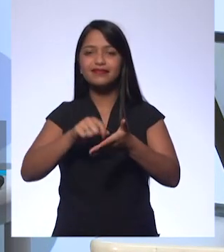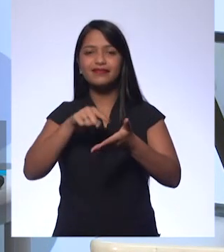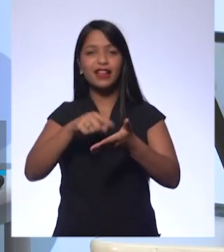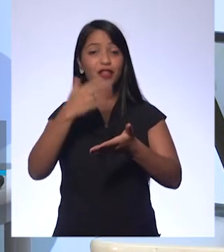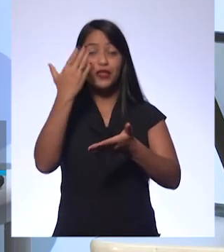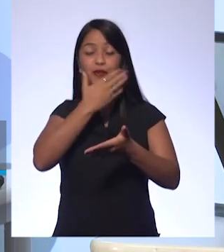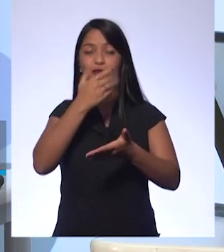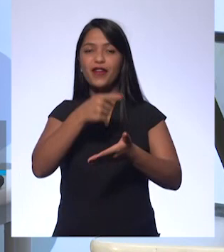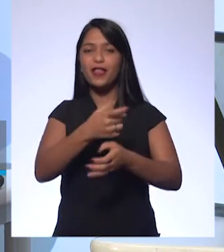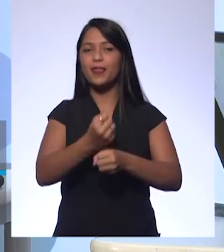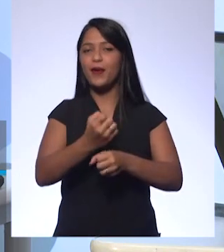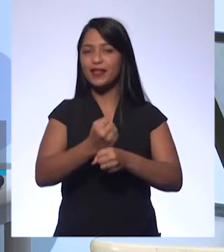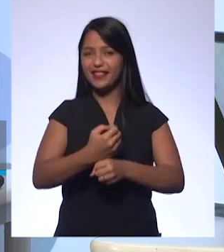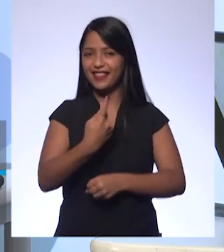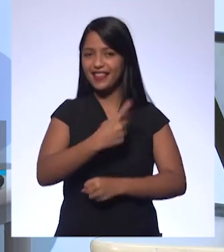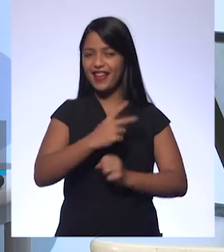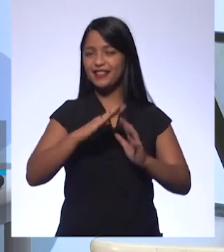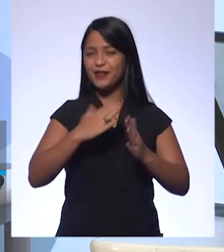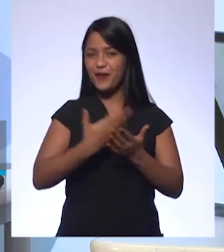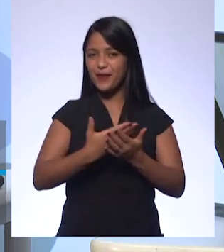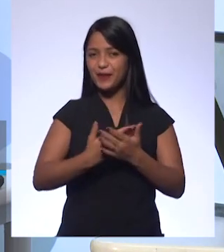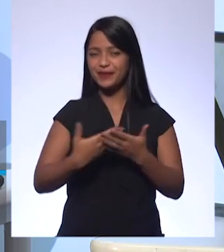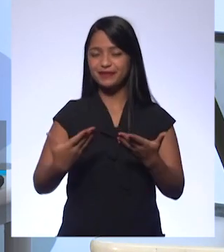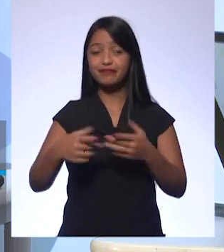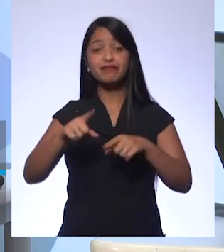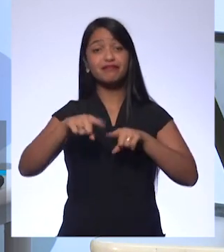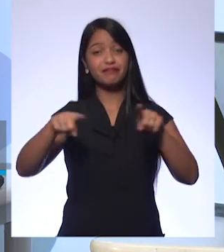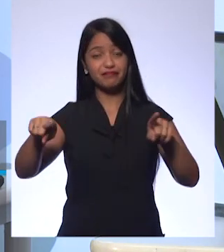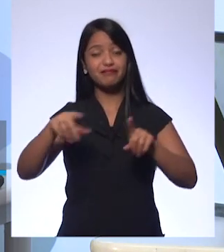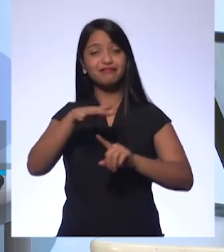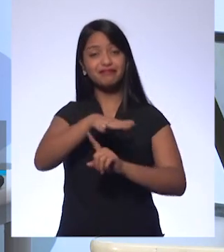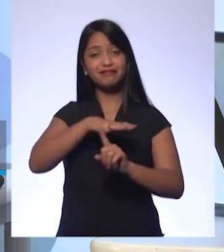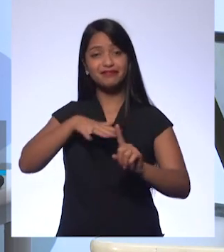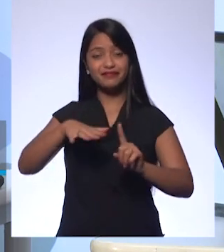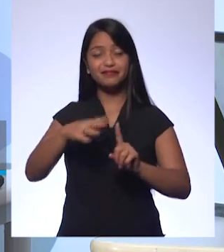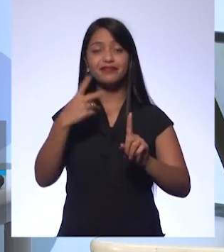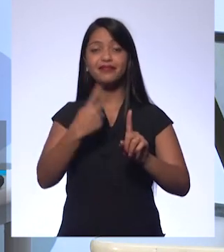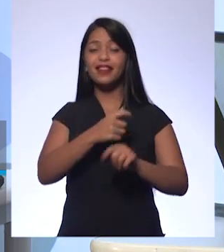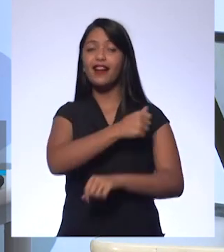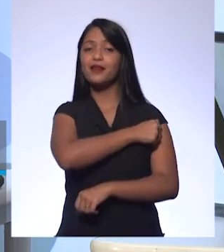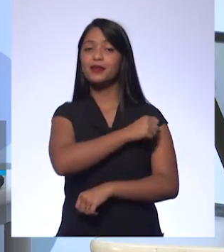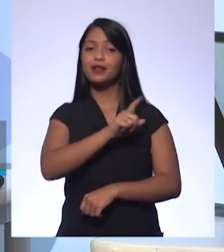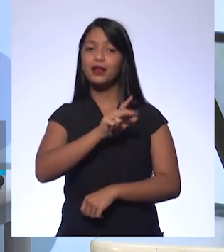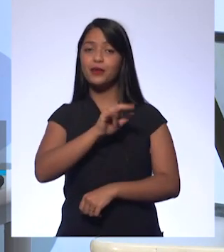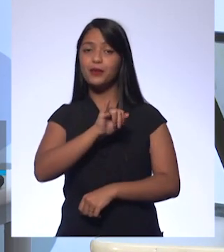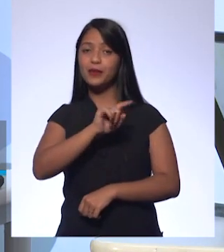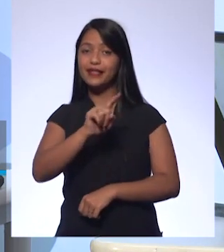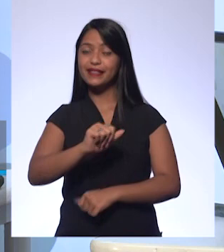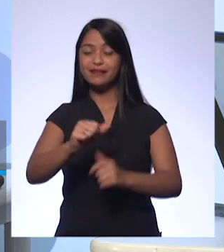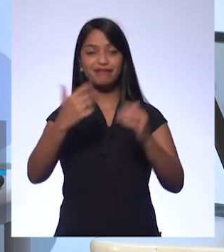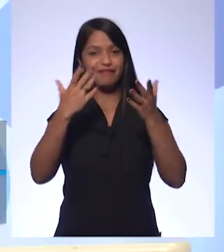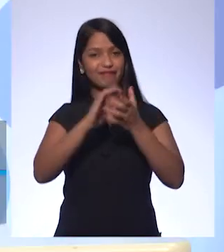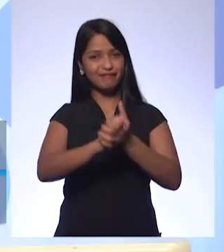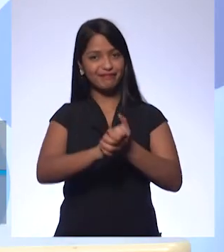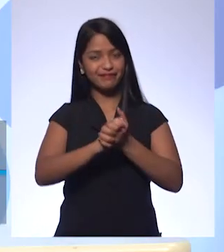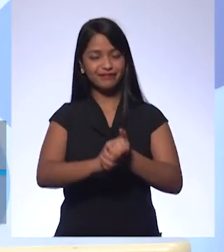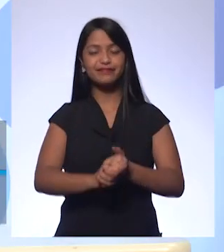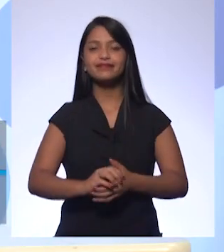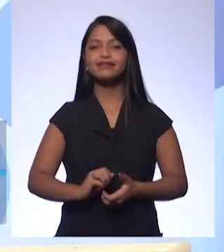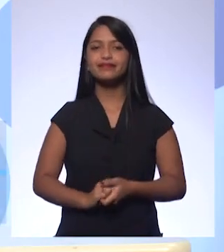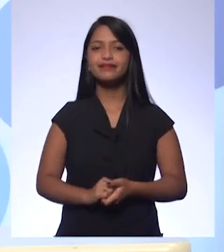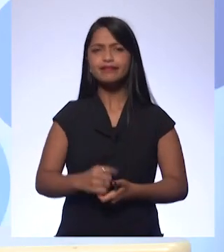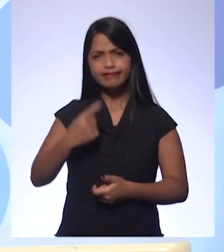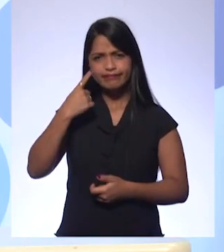aí da aluna Luísa. Então, parabéns. Aí mais um. Consegue ler essa ideia de longe?